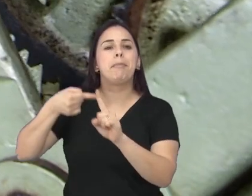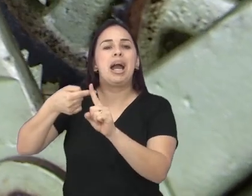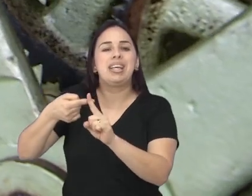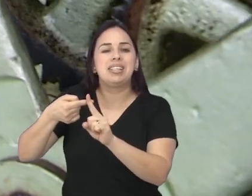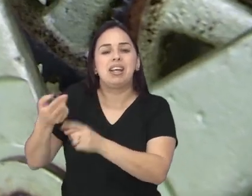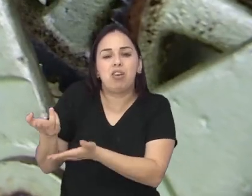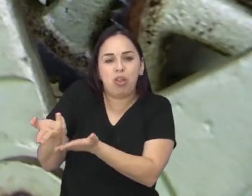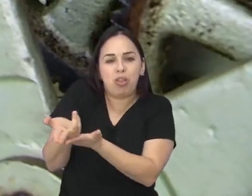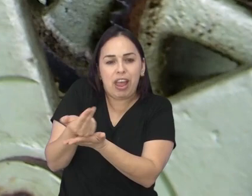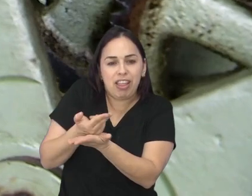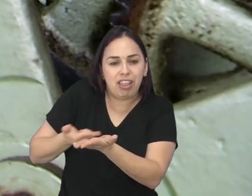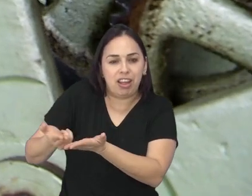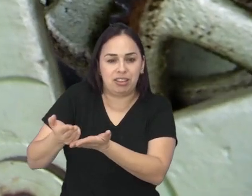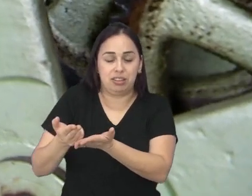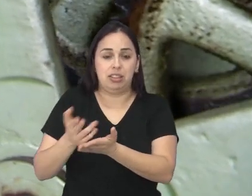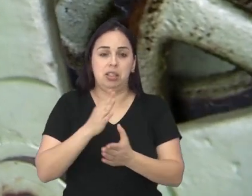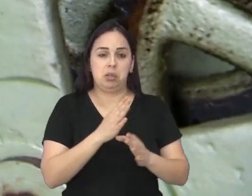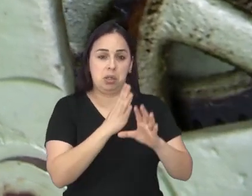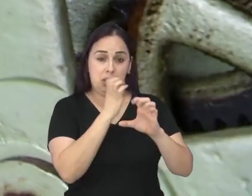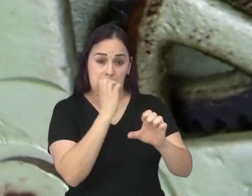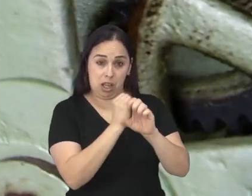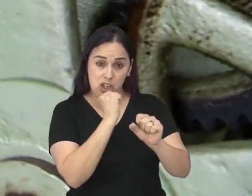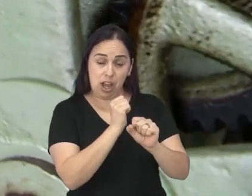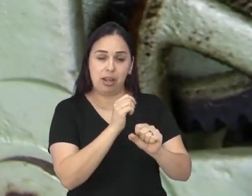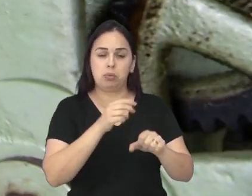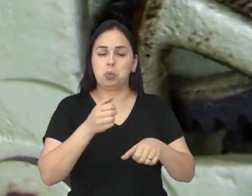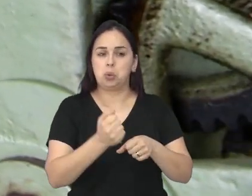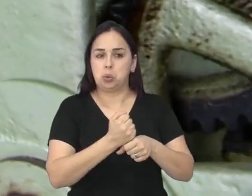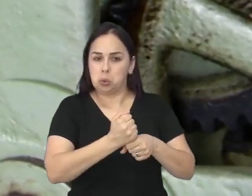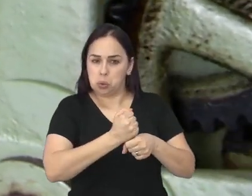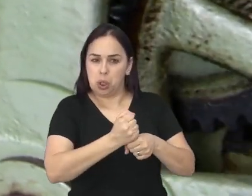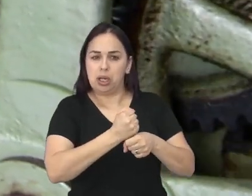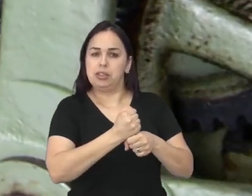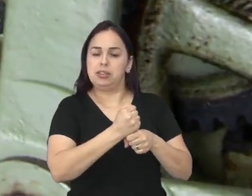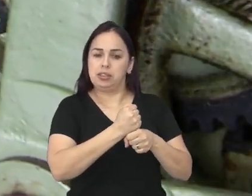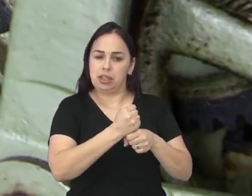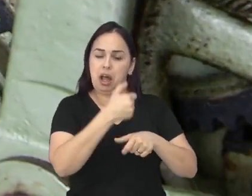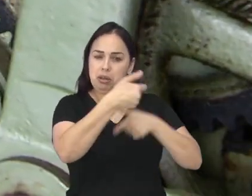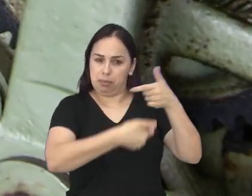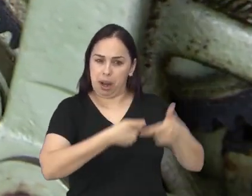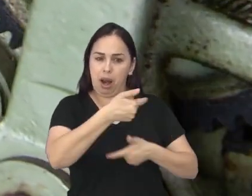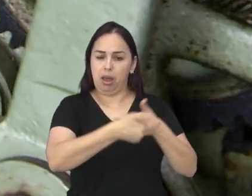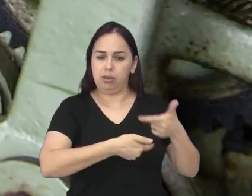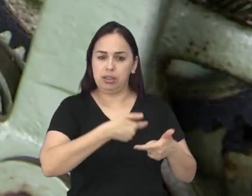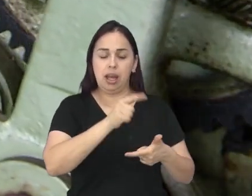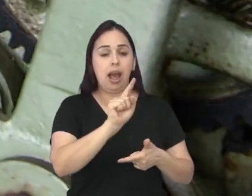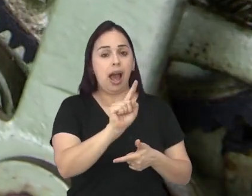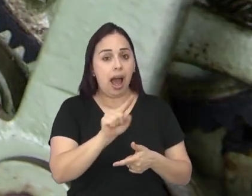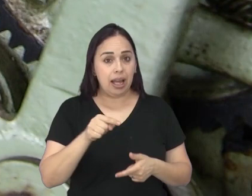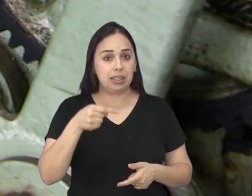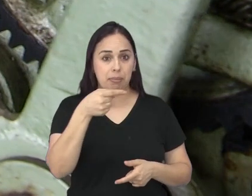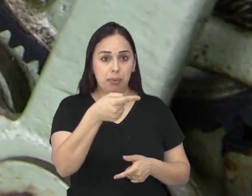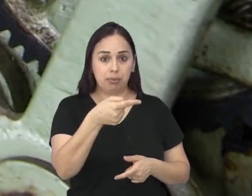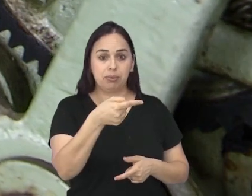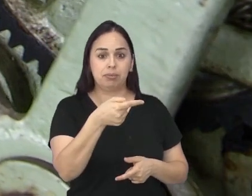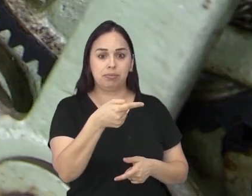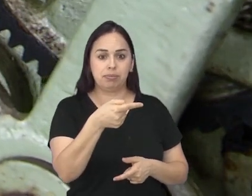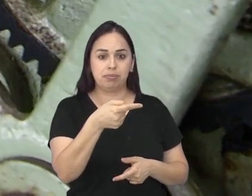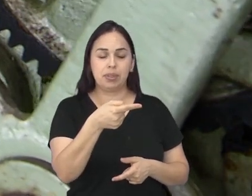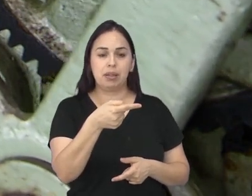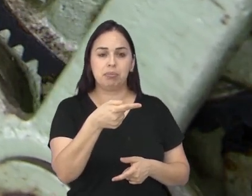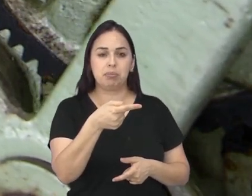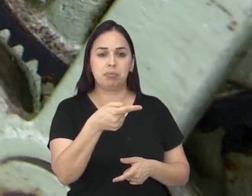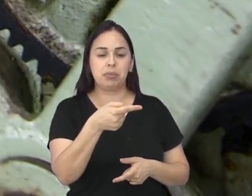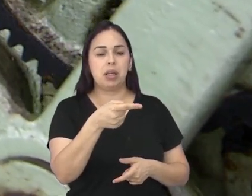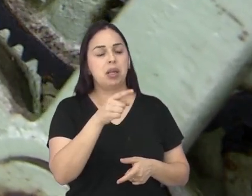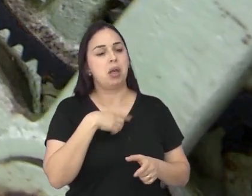Então, fui engenheiro durante bastante tempo e depois saí da